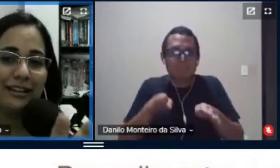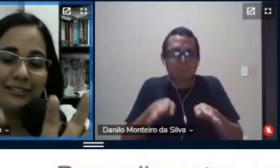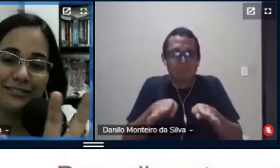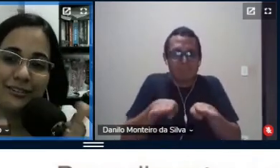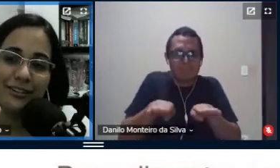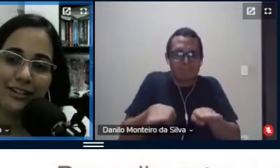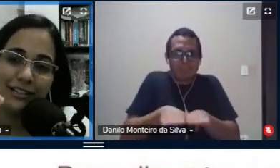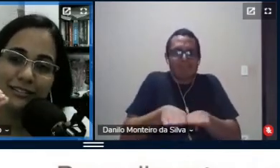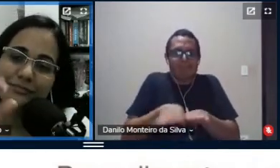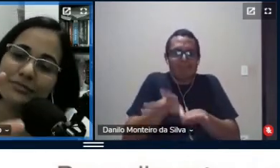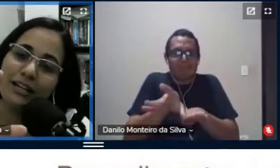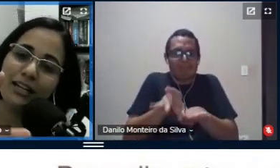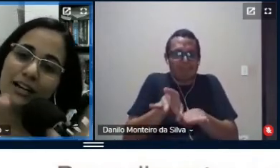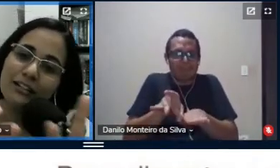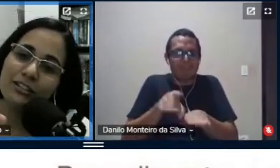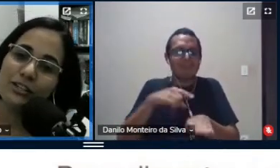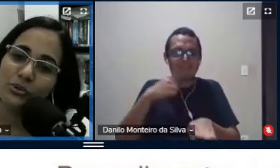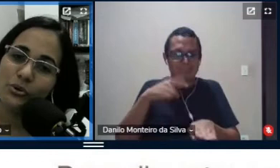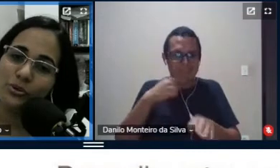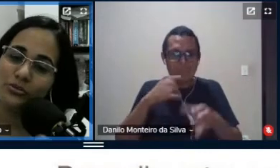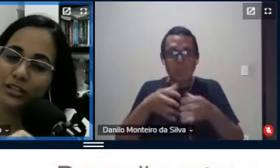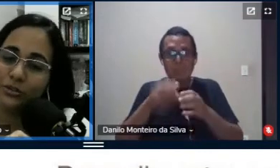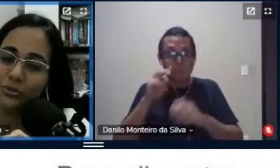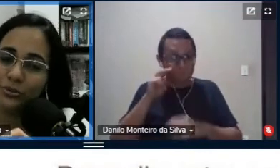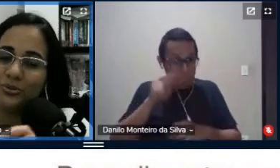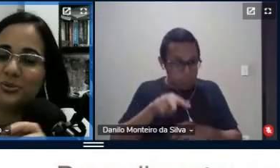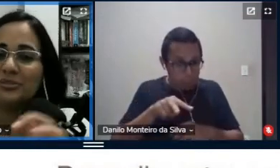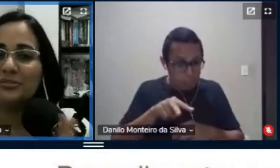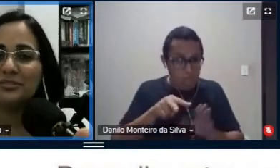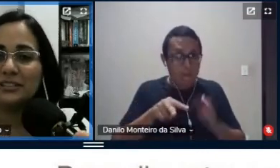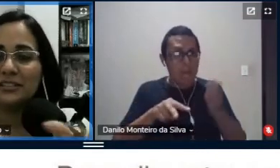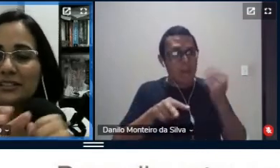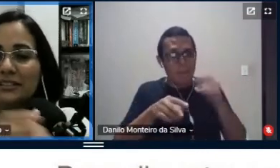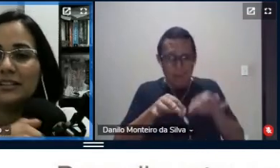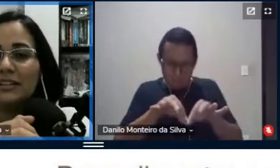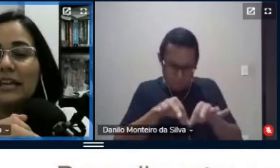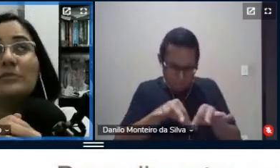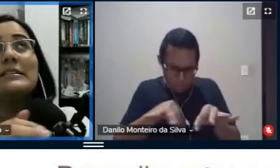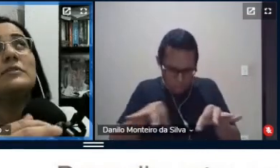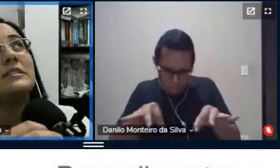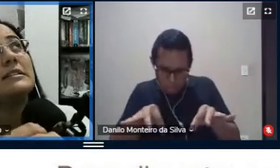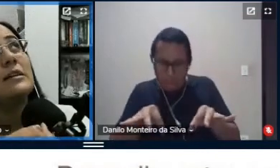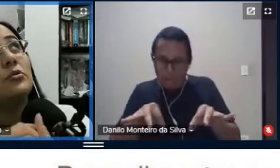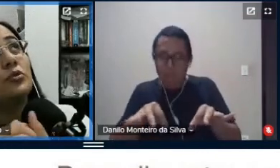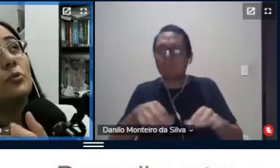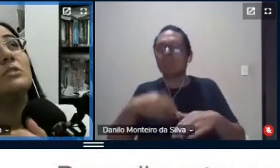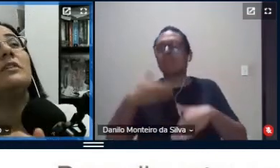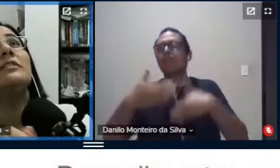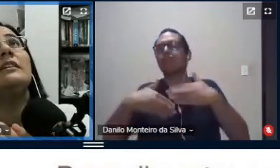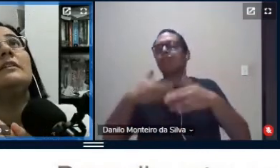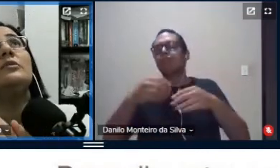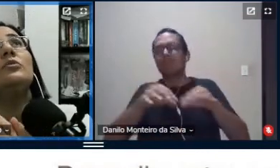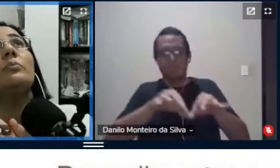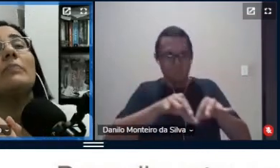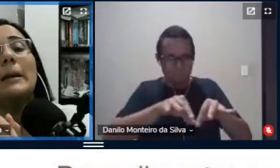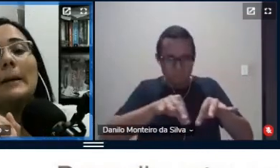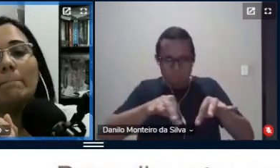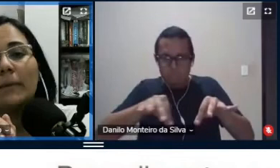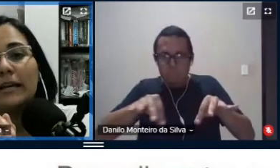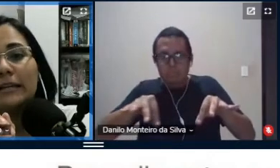ficam lá, olha, dilatou, não dilatou, né? Eu não sei se vocês têm costume de fazer